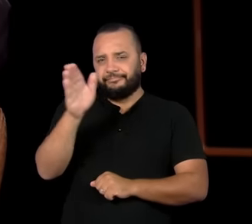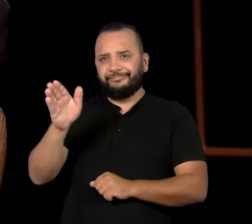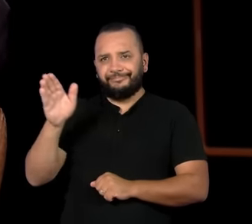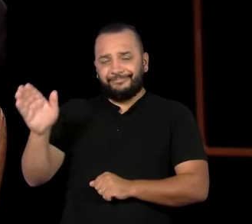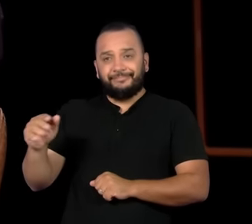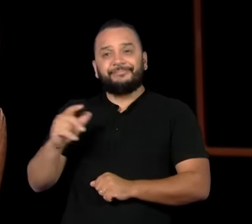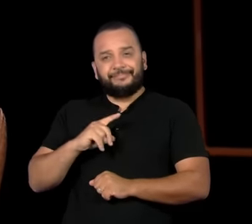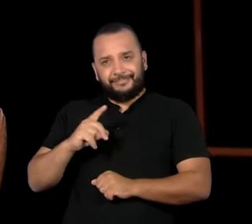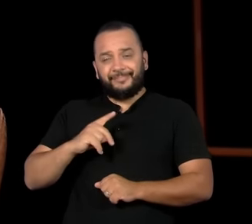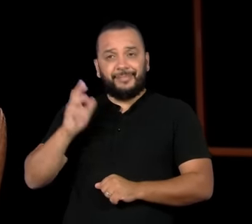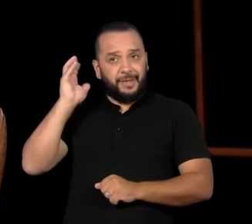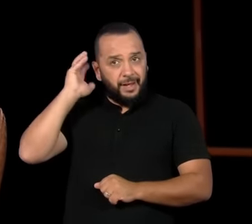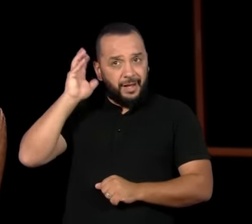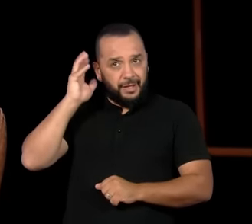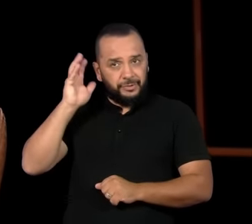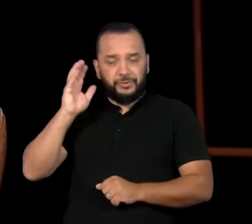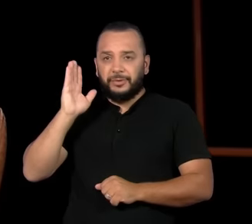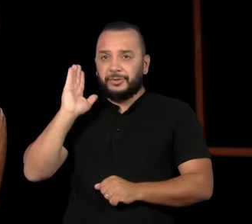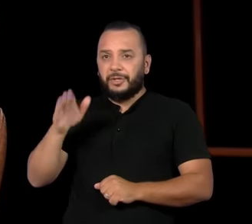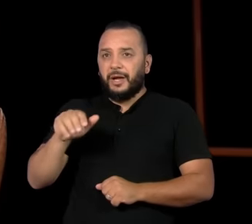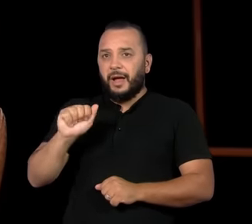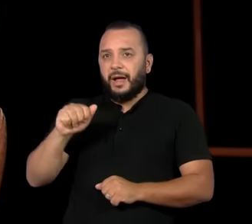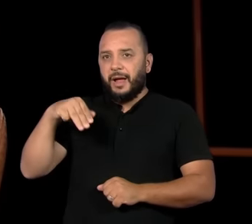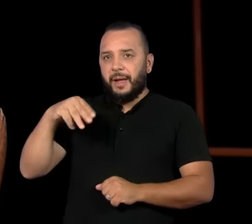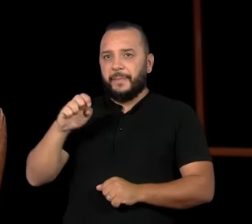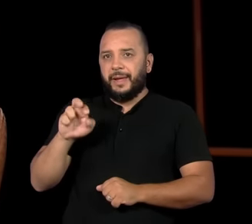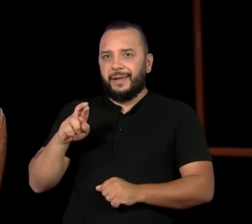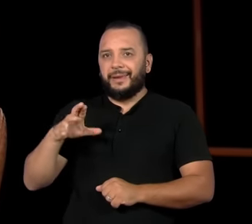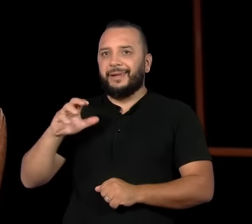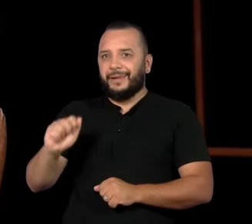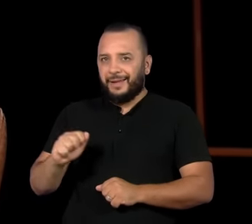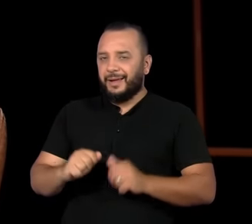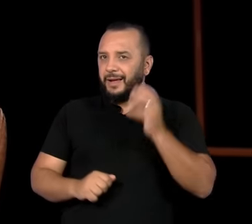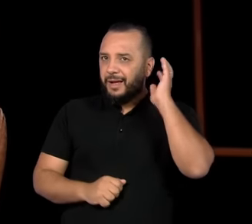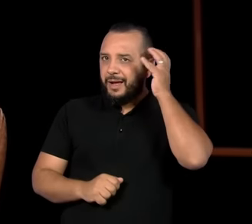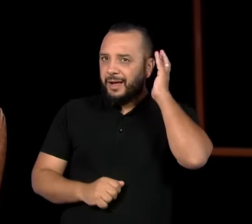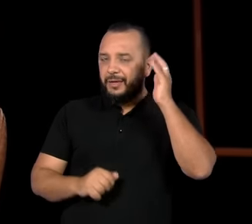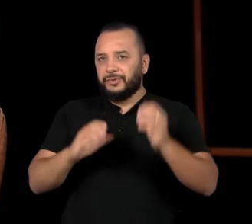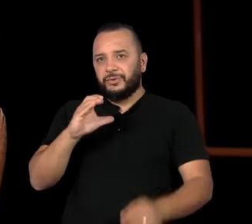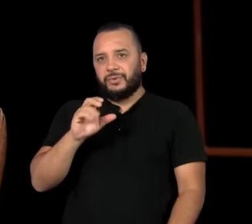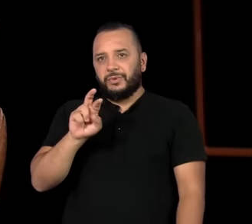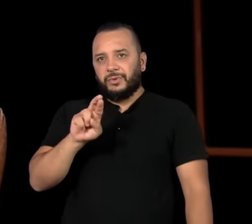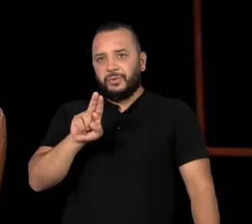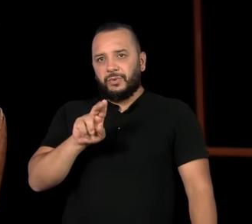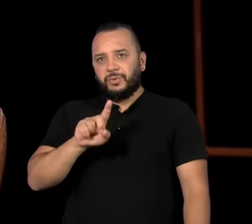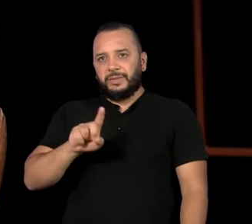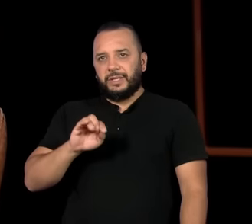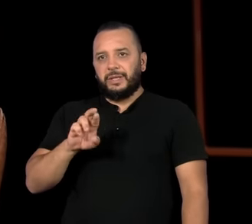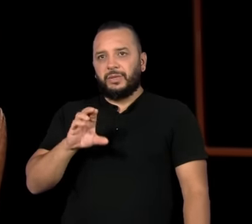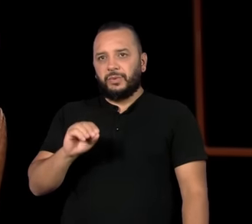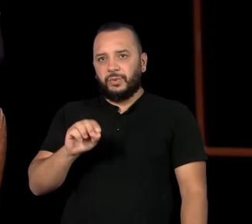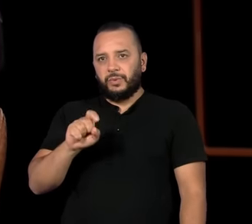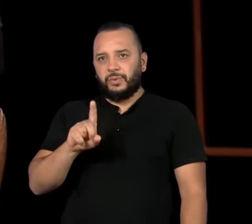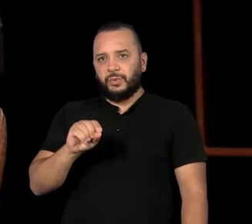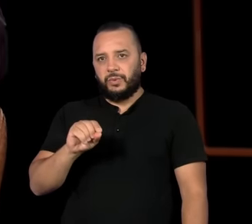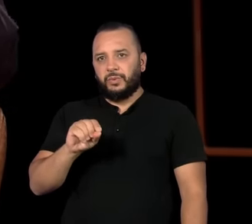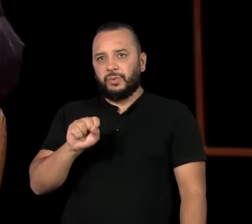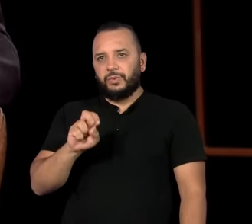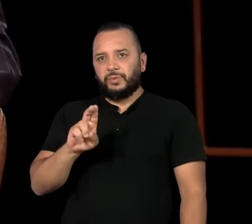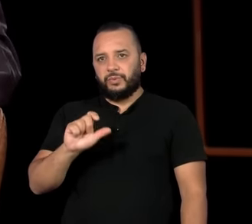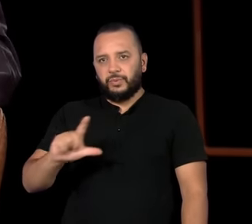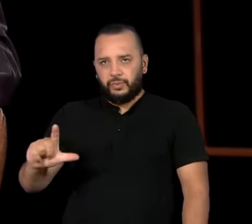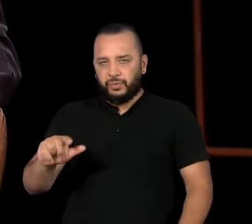programa em várias rádios, Rádio América, Rádio Cruzeiro do Sul, Rádio